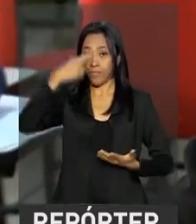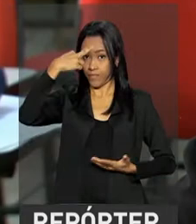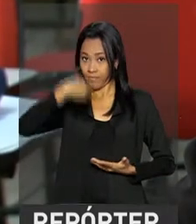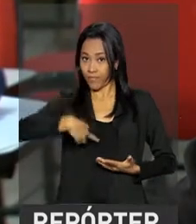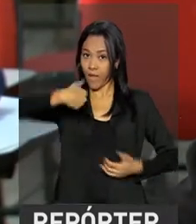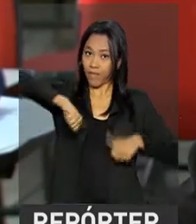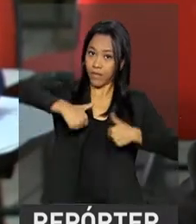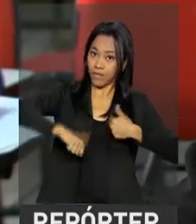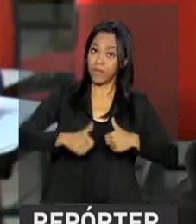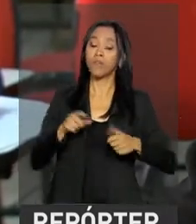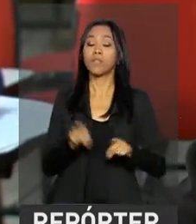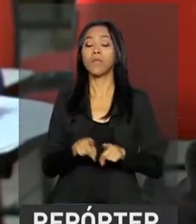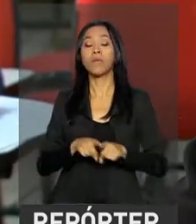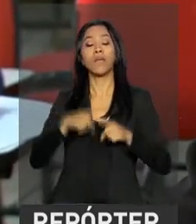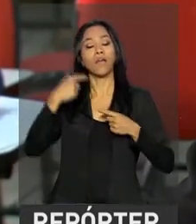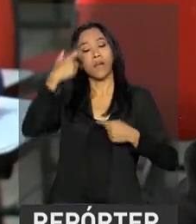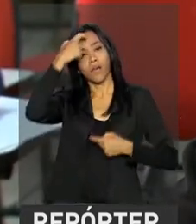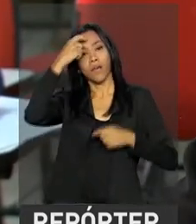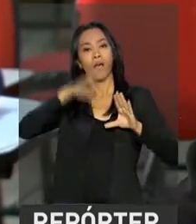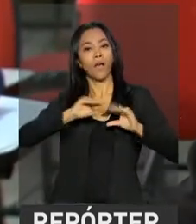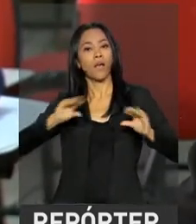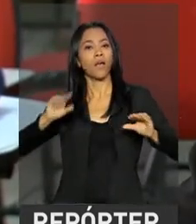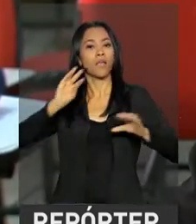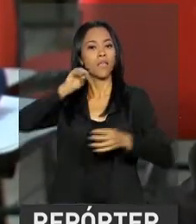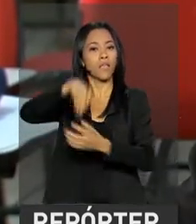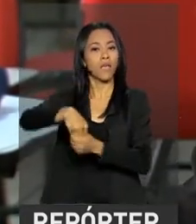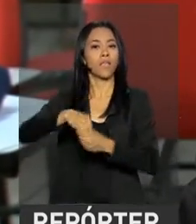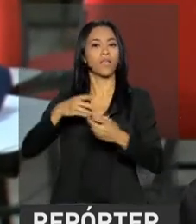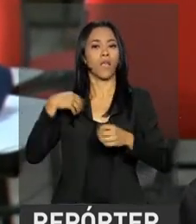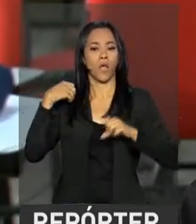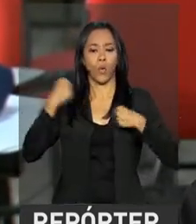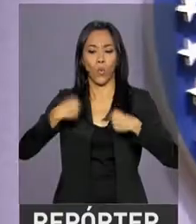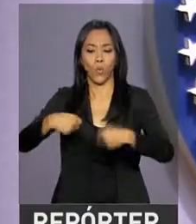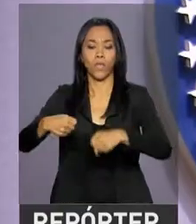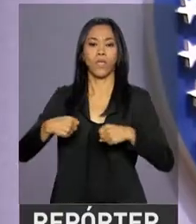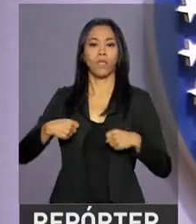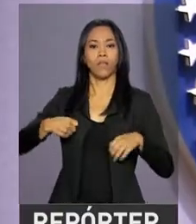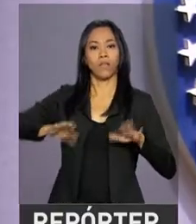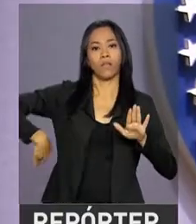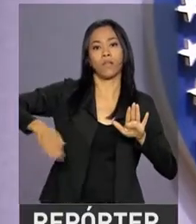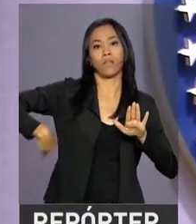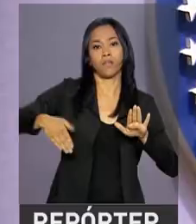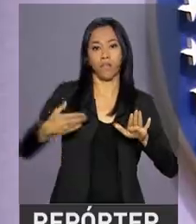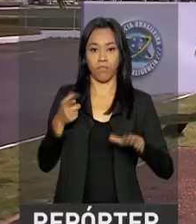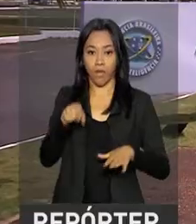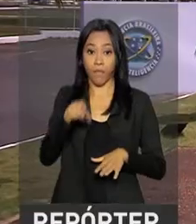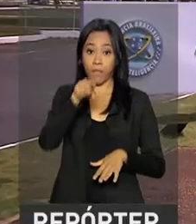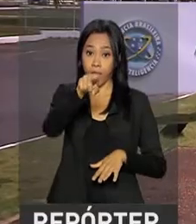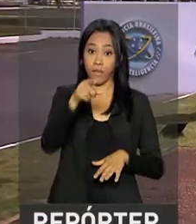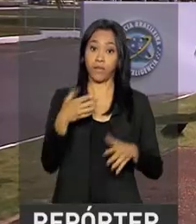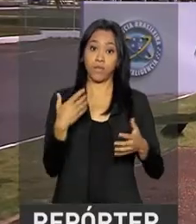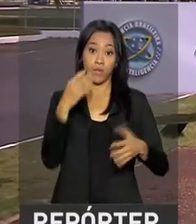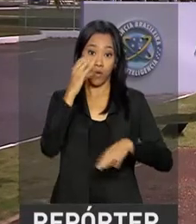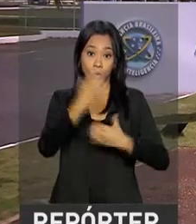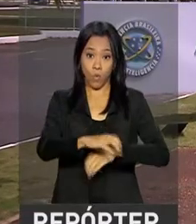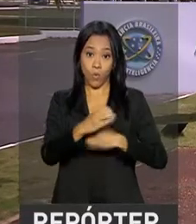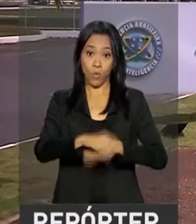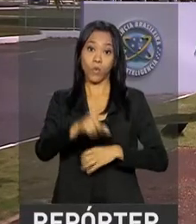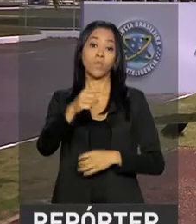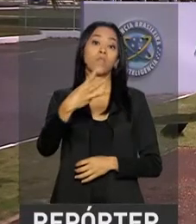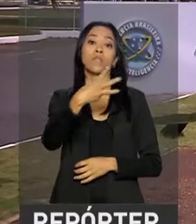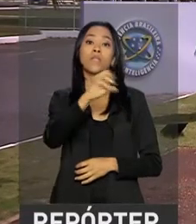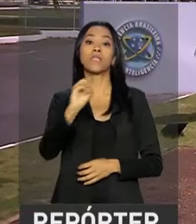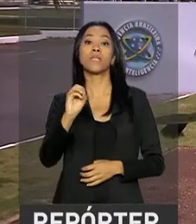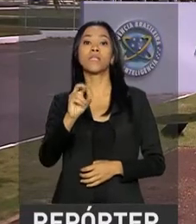momento de relaxamento que a academia corrida ea natação o concurso público da abin oferece 300 vagas